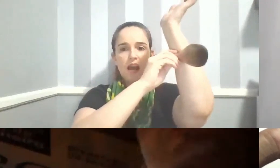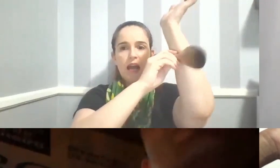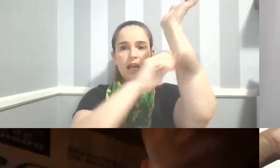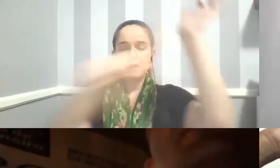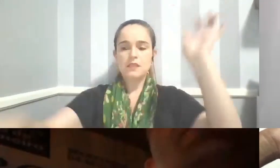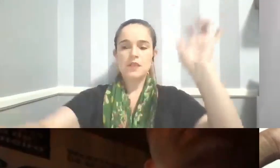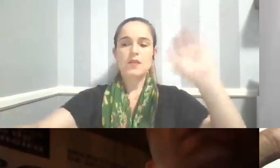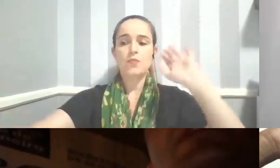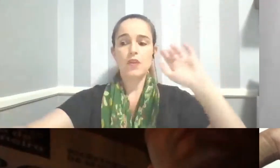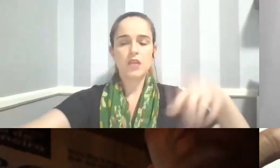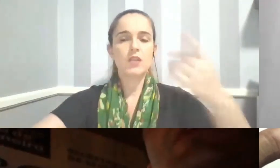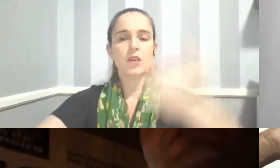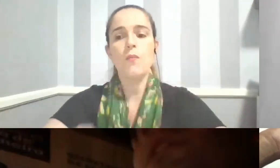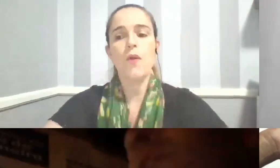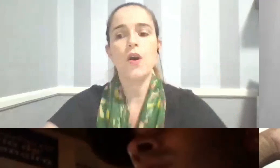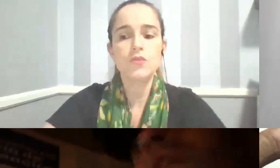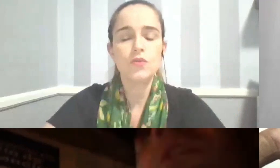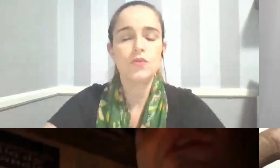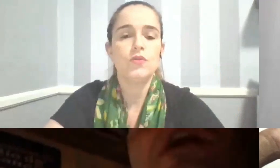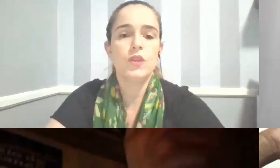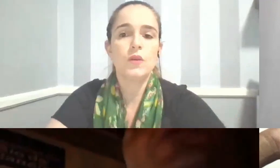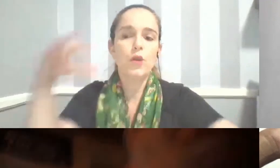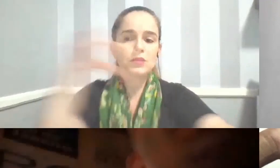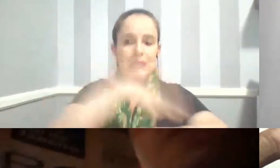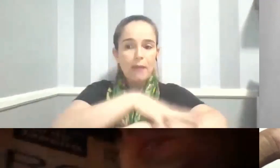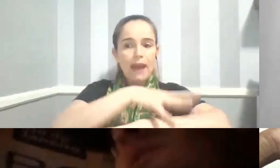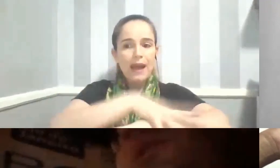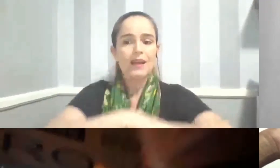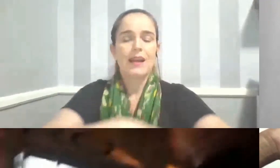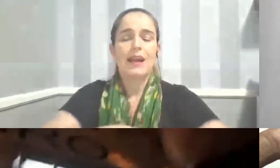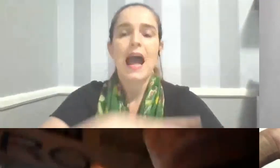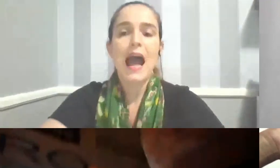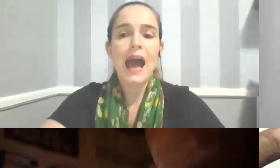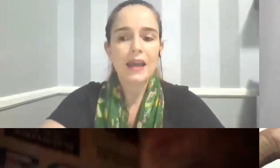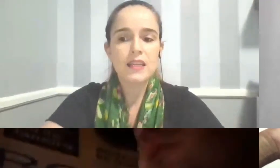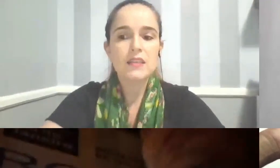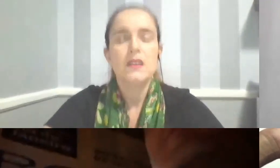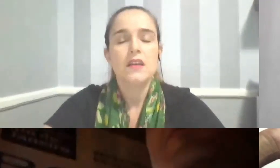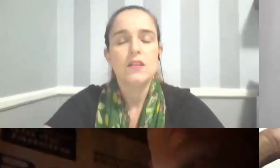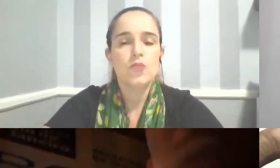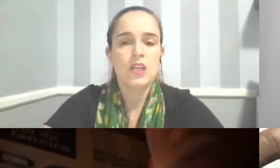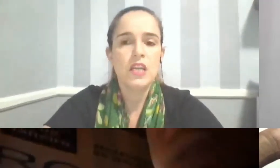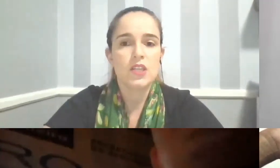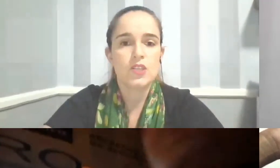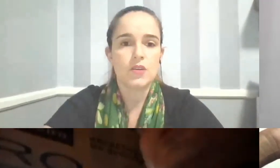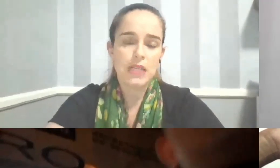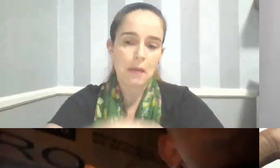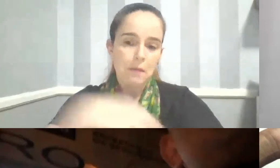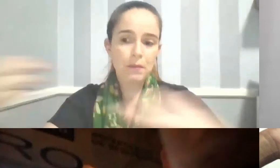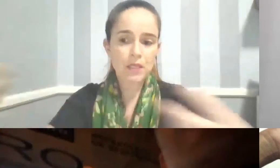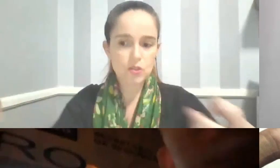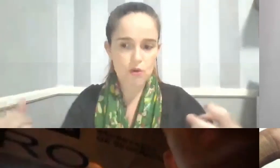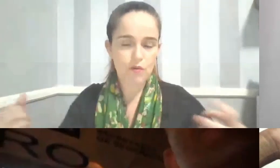fechar aquela pressão. Então, por isso que eu não posso tapar a área do torniquete.